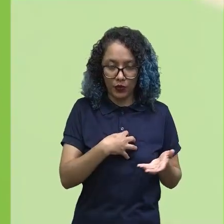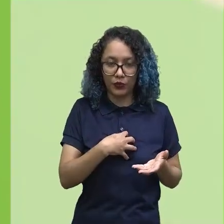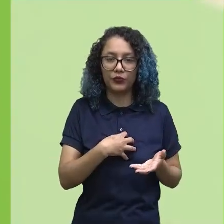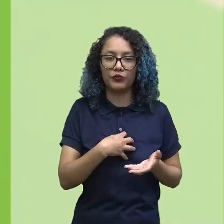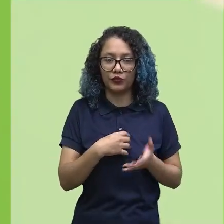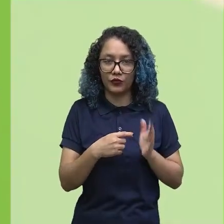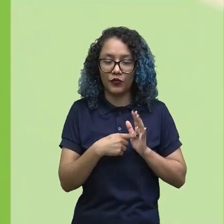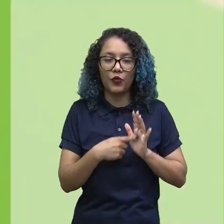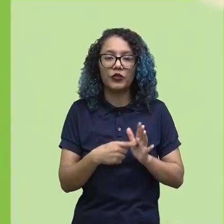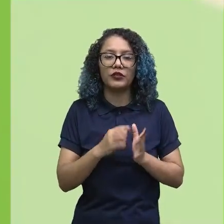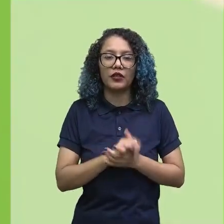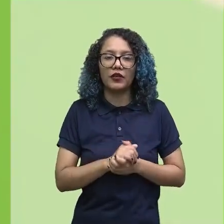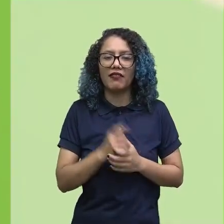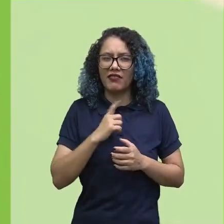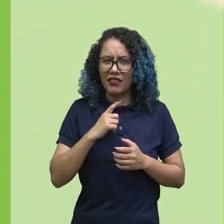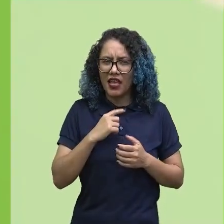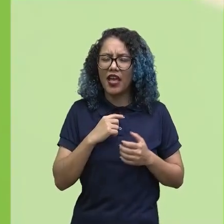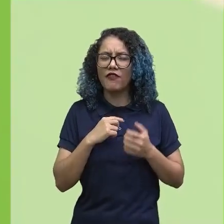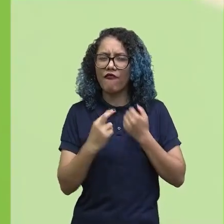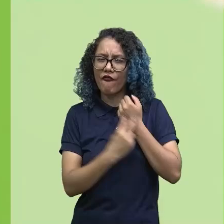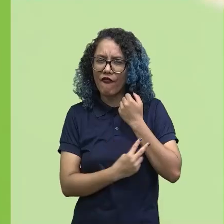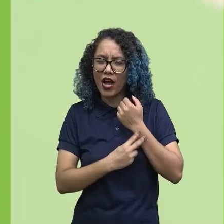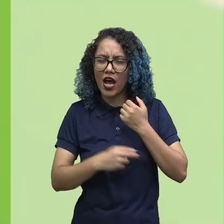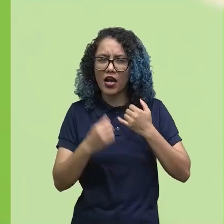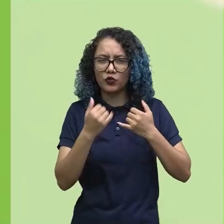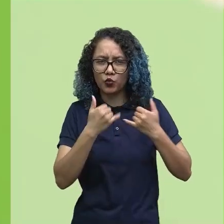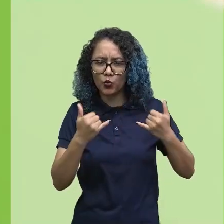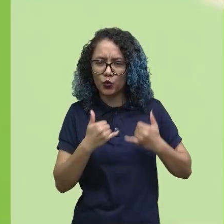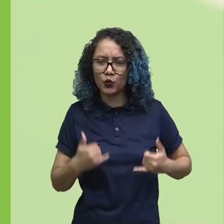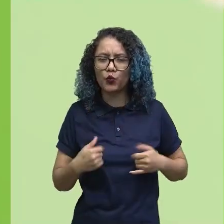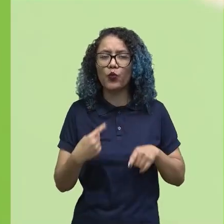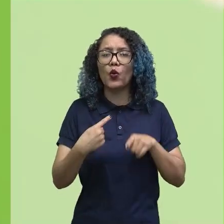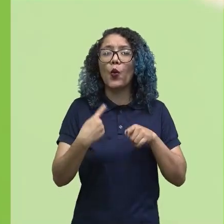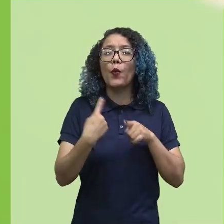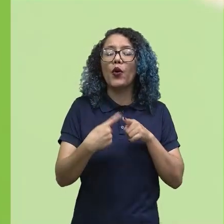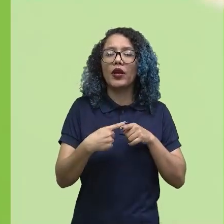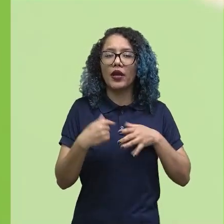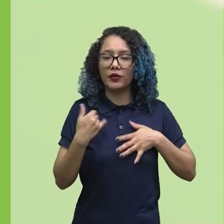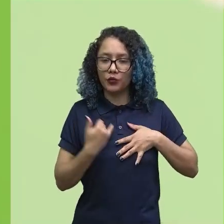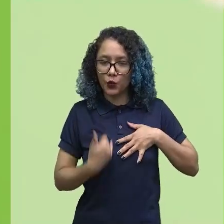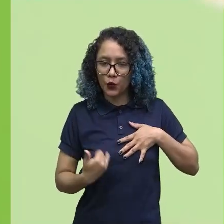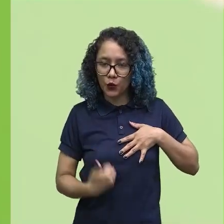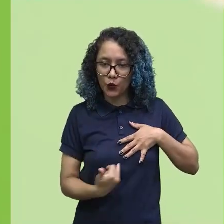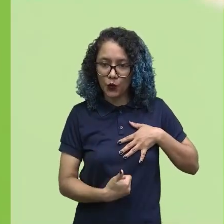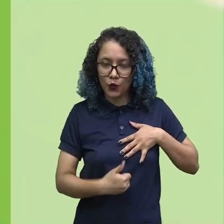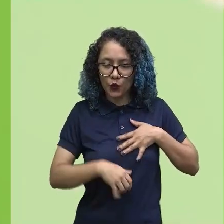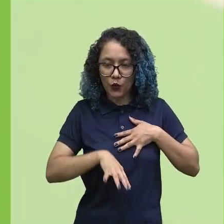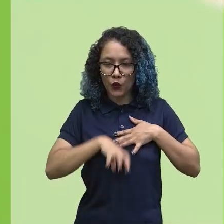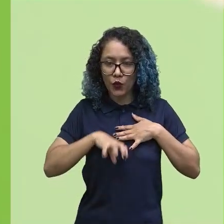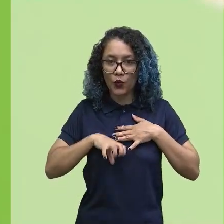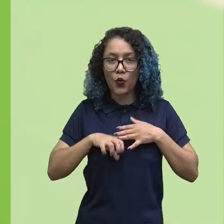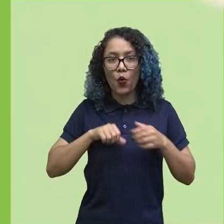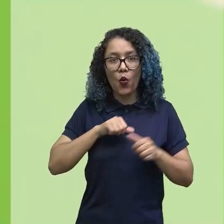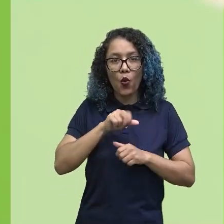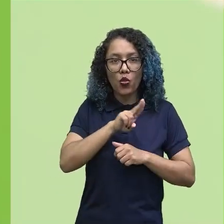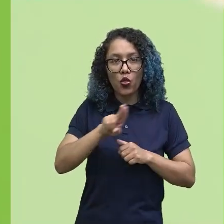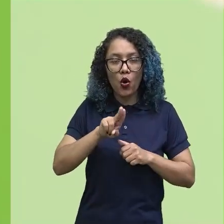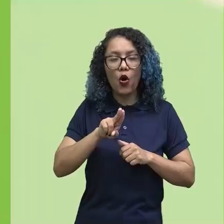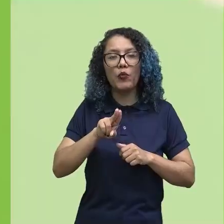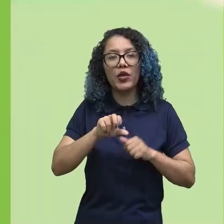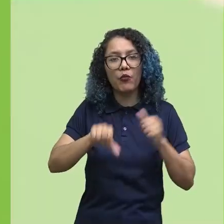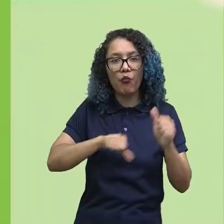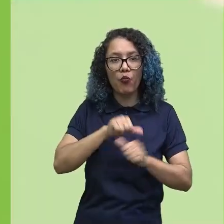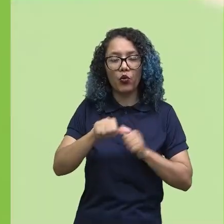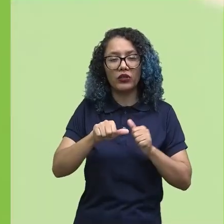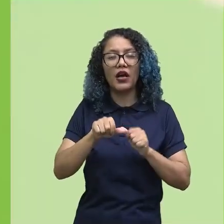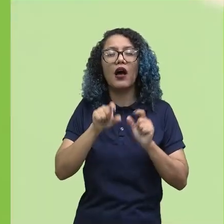gente vai ver que existem vasos e capilares, porque essa linfa, quando ela entra lá no sistema linfático, ela troca de nome, ela se chama linfa. E